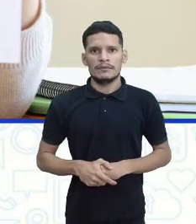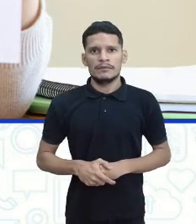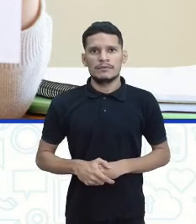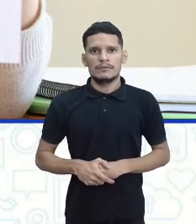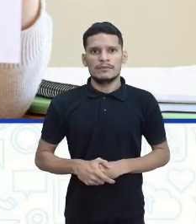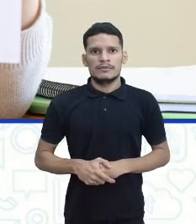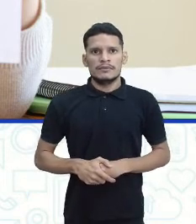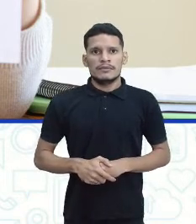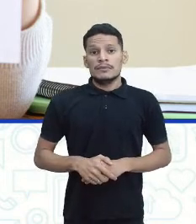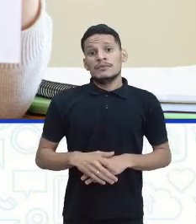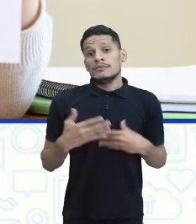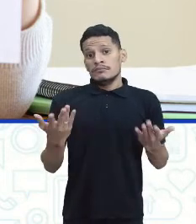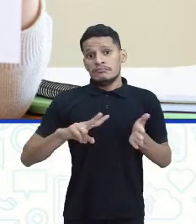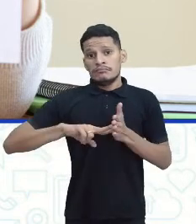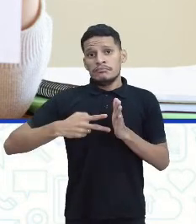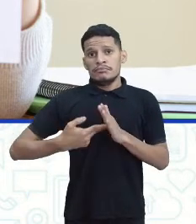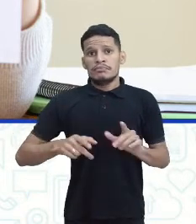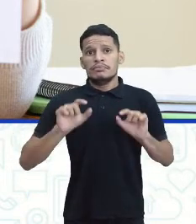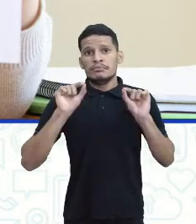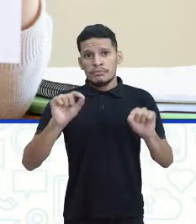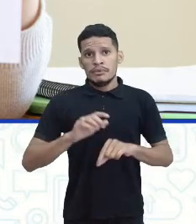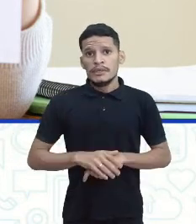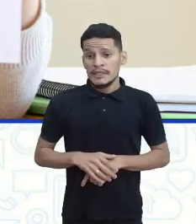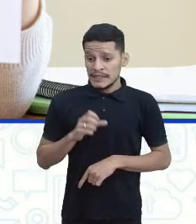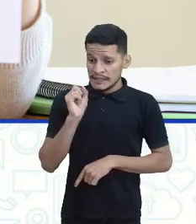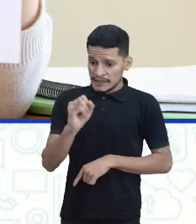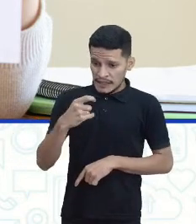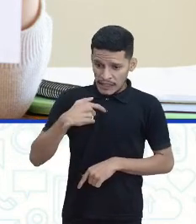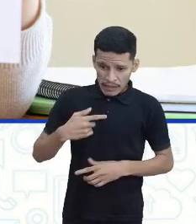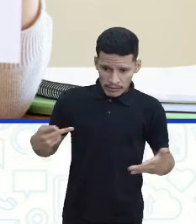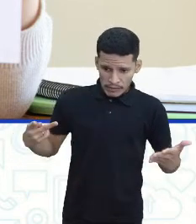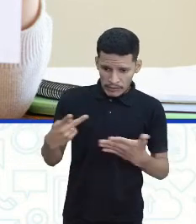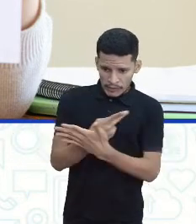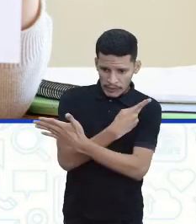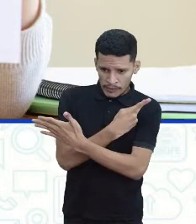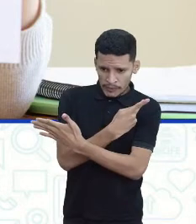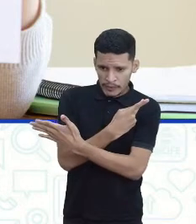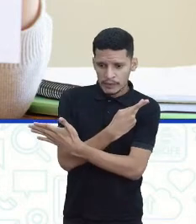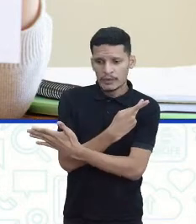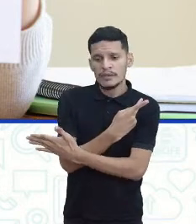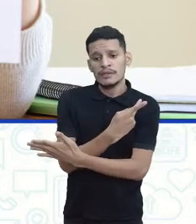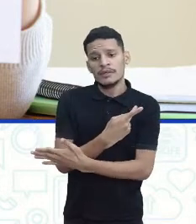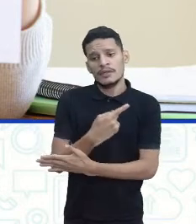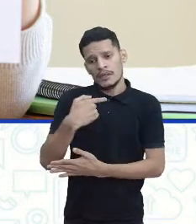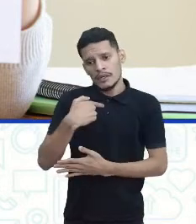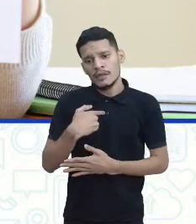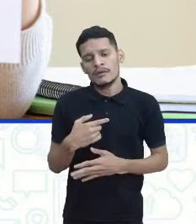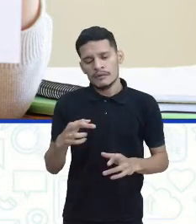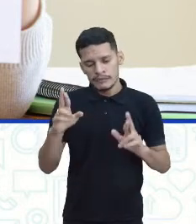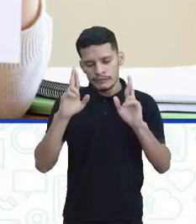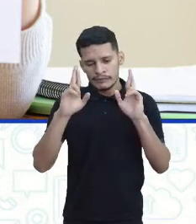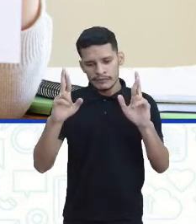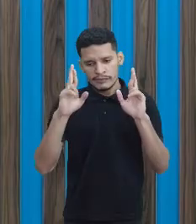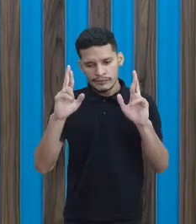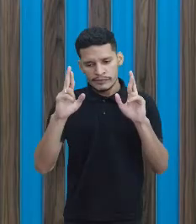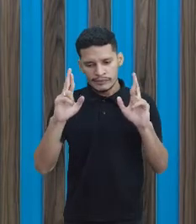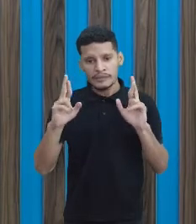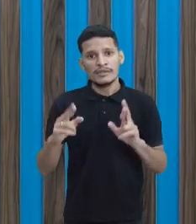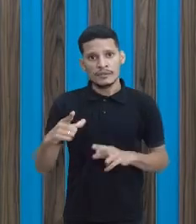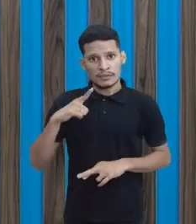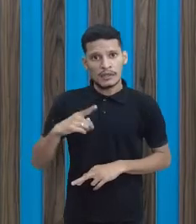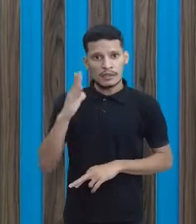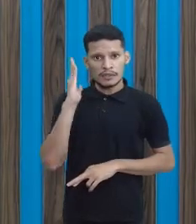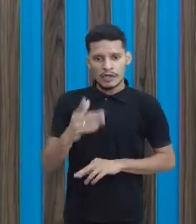way. Ou seja, se eu falhar, ao menos, esse at least é importante, de alta